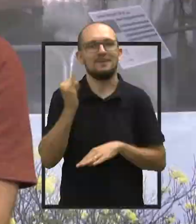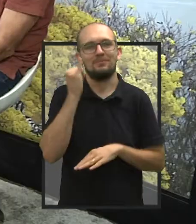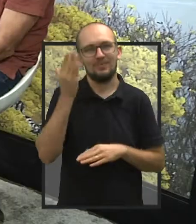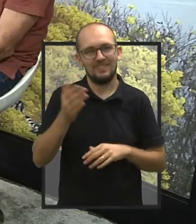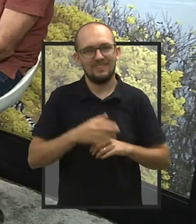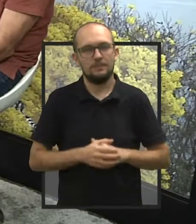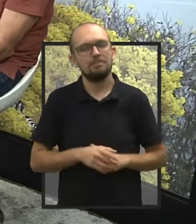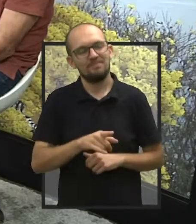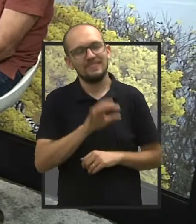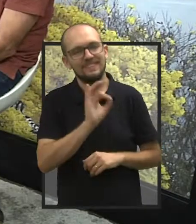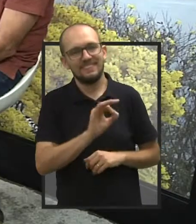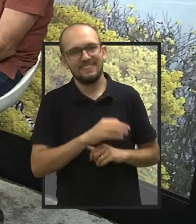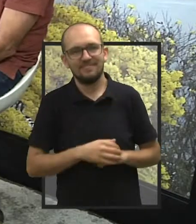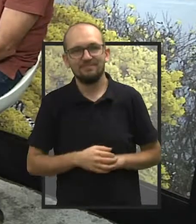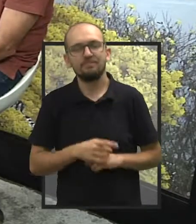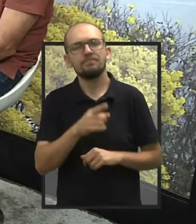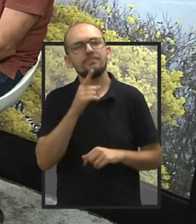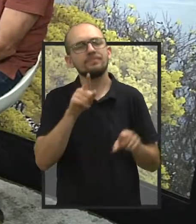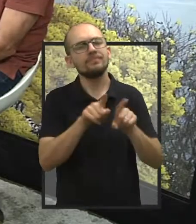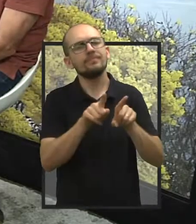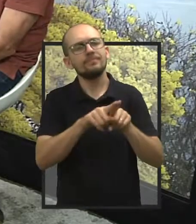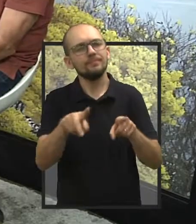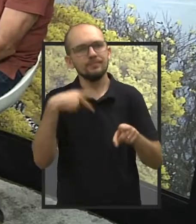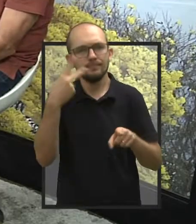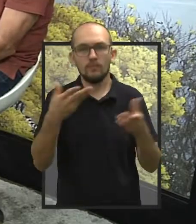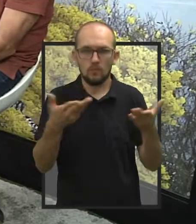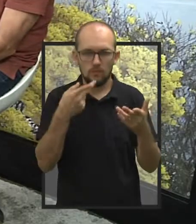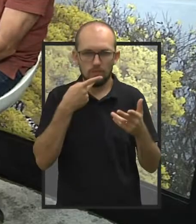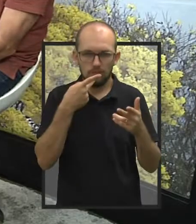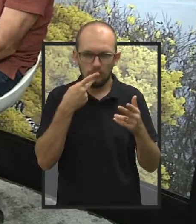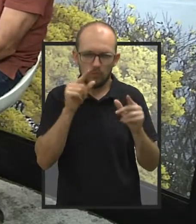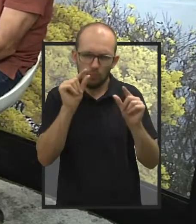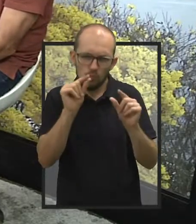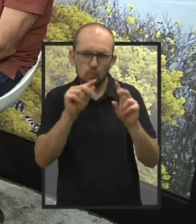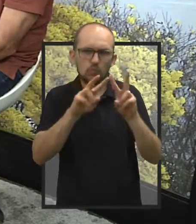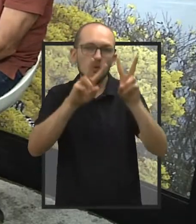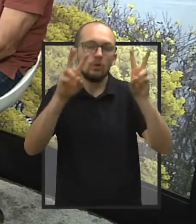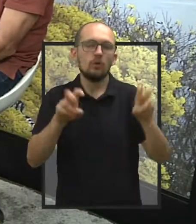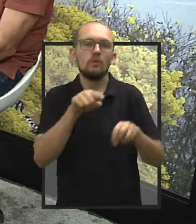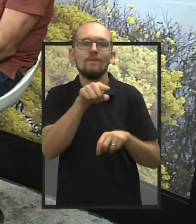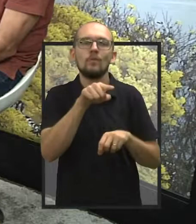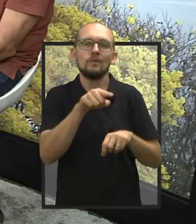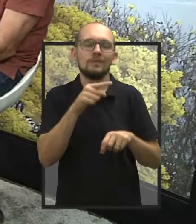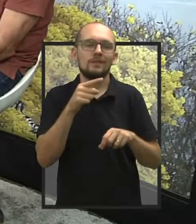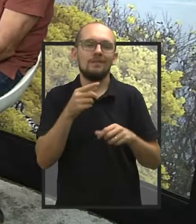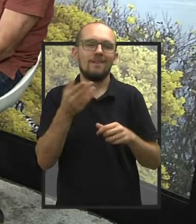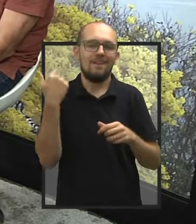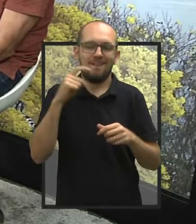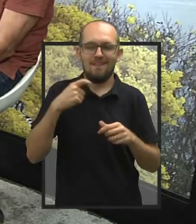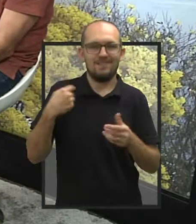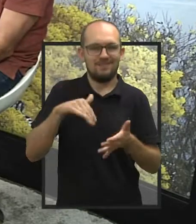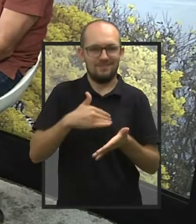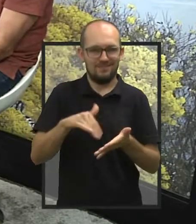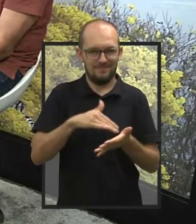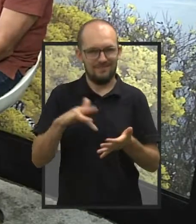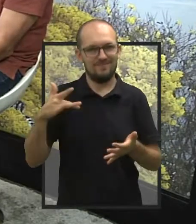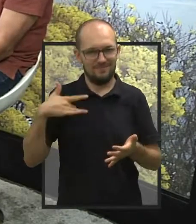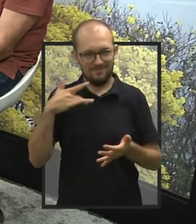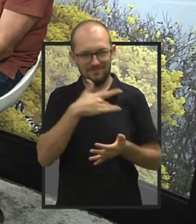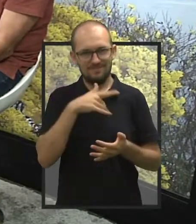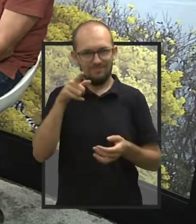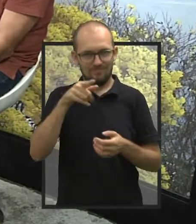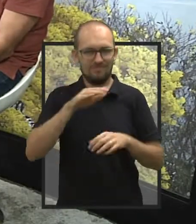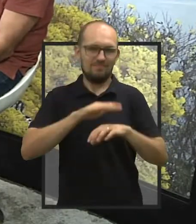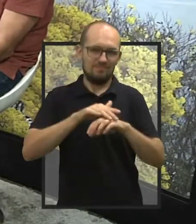certeza. Vereador, falar um pouquinho sobre a gestão que o senhor fez à frente da Secretaria de Saúde, e foi